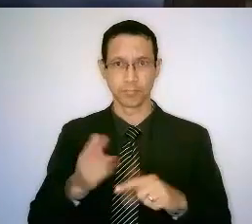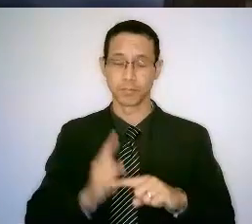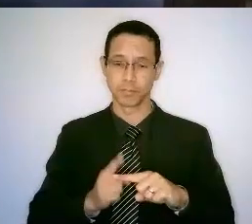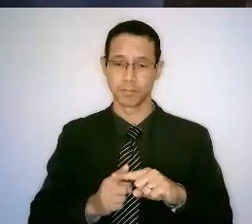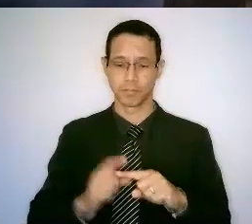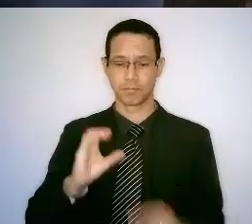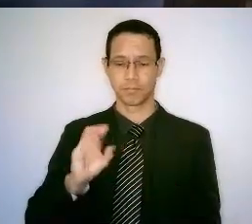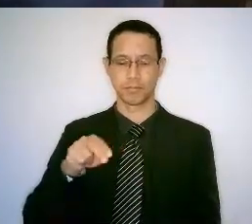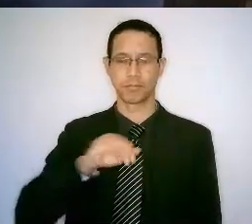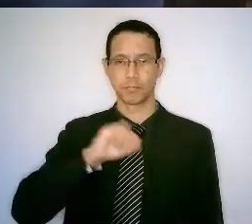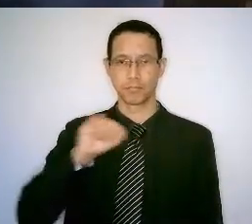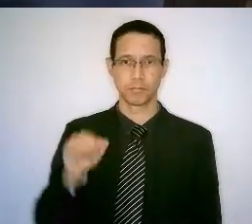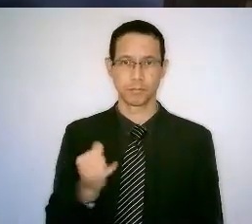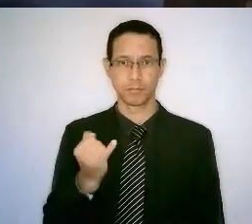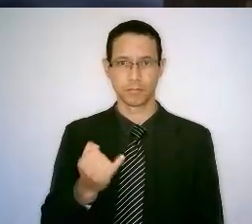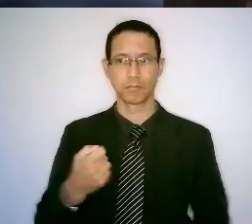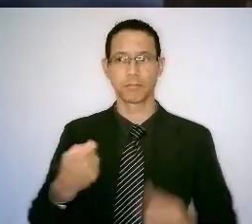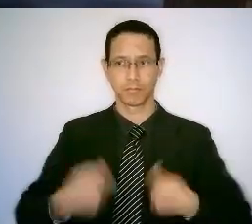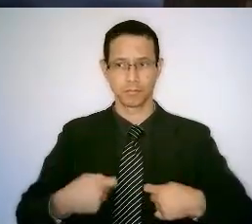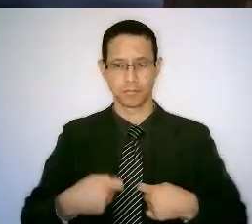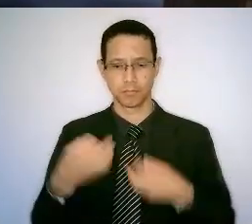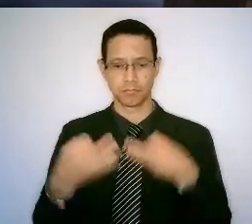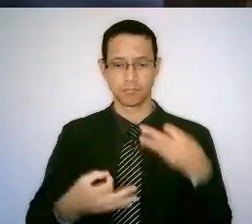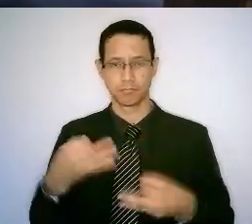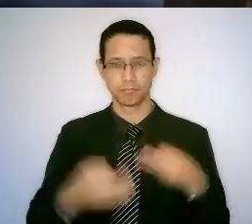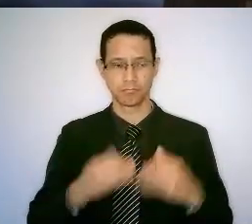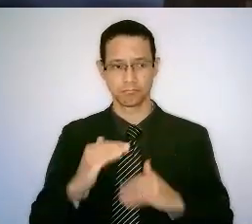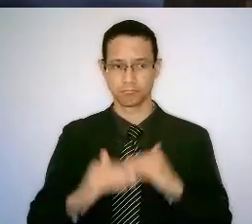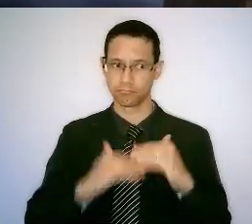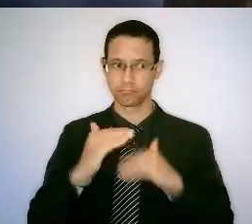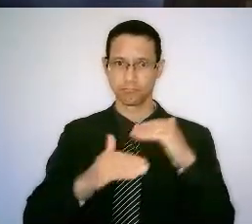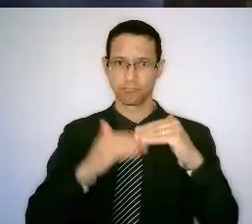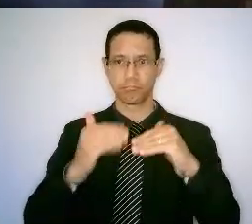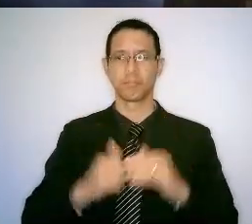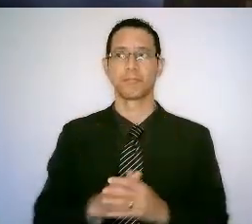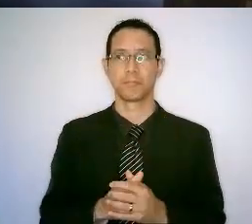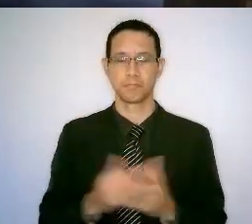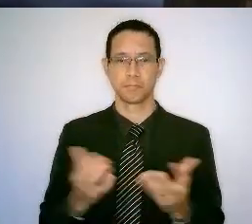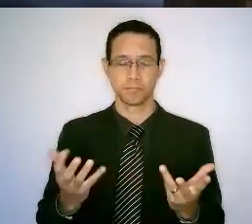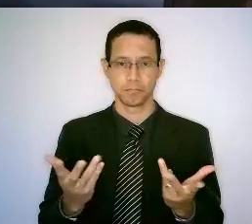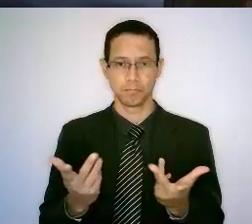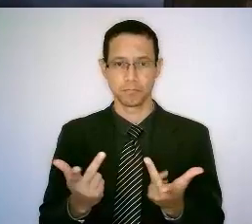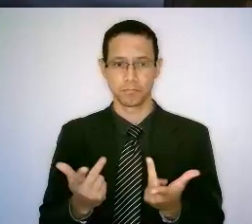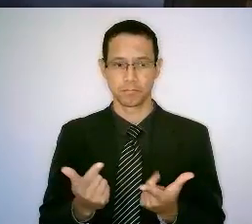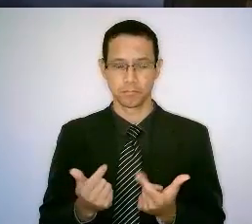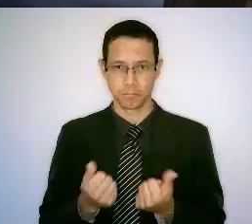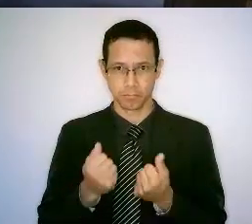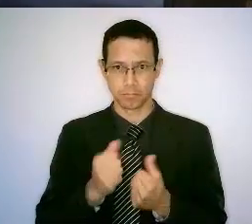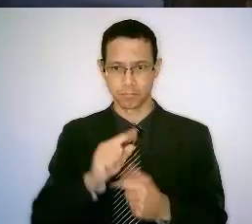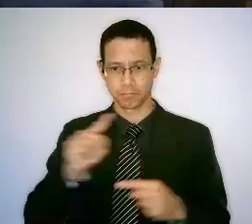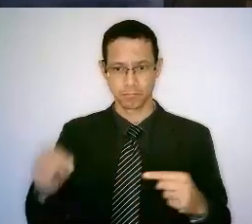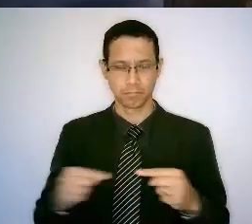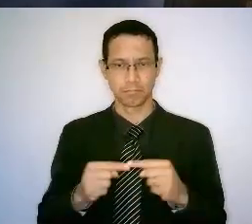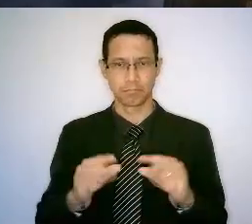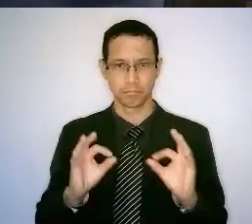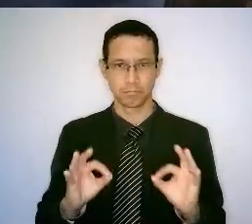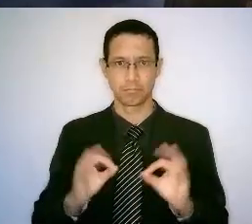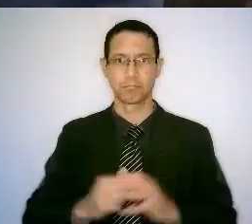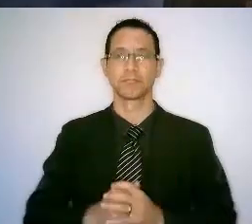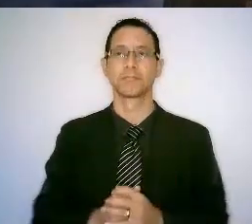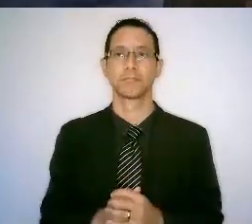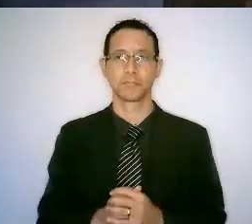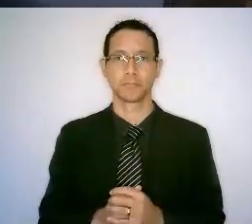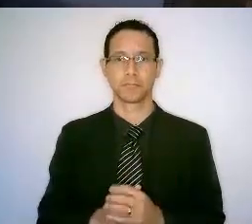dos tribunais para desenvolver com maestria a sua missão. O CNJ é